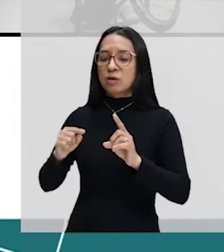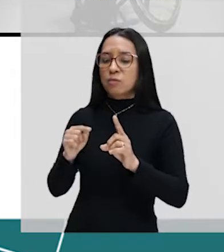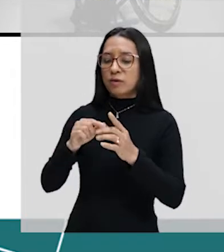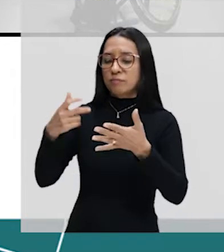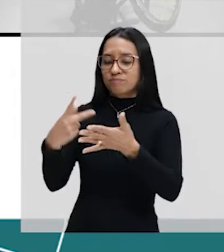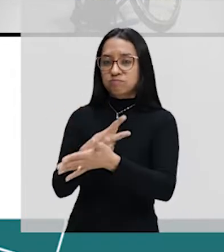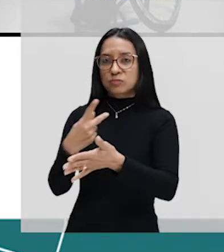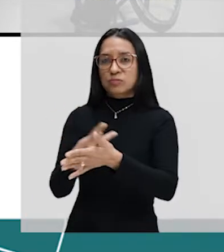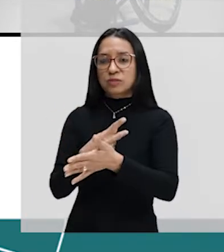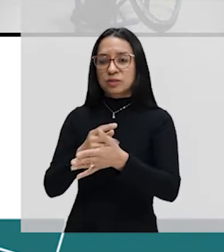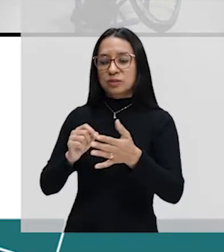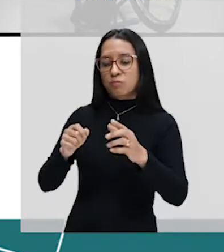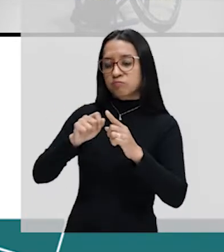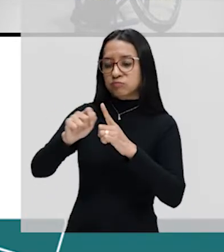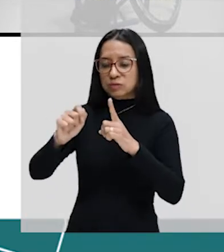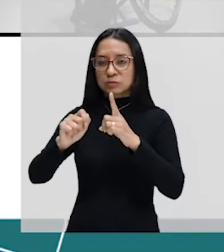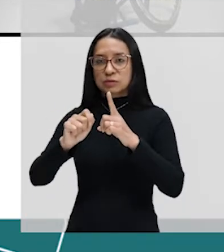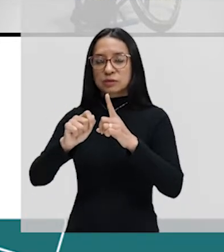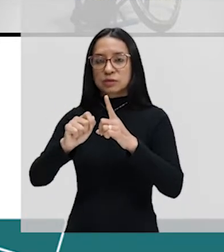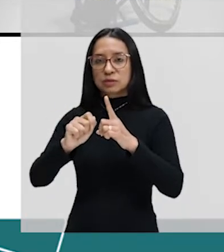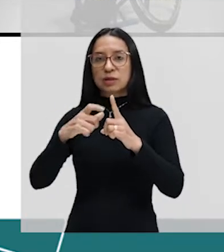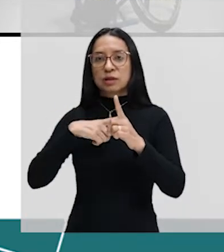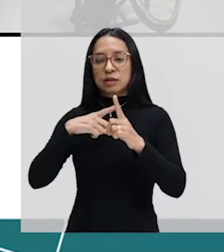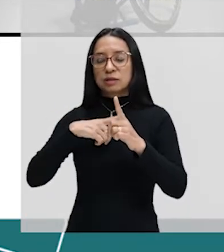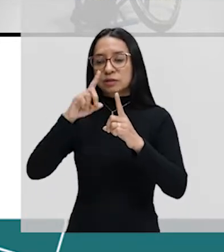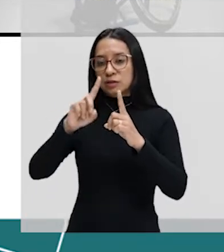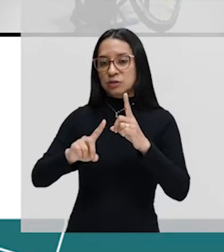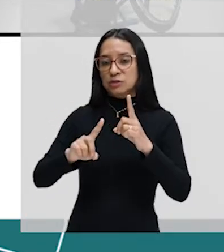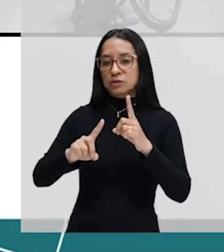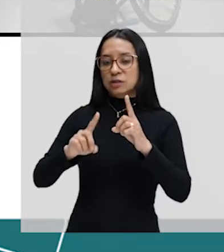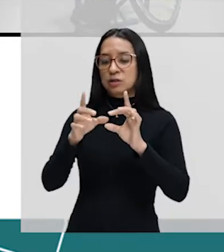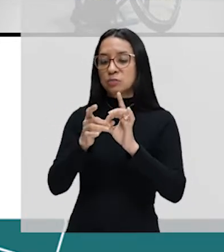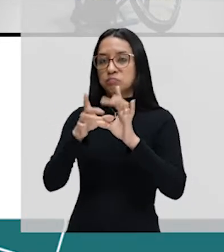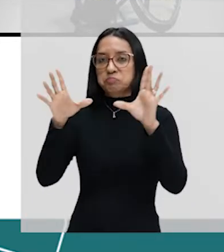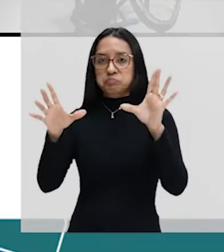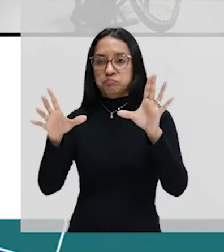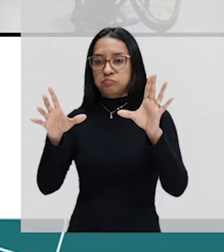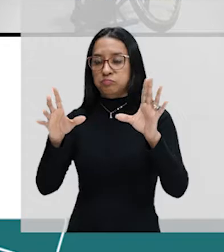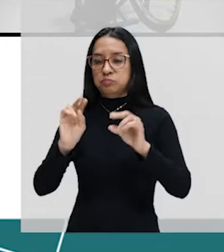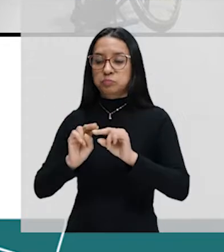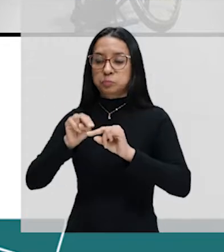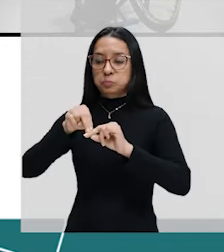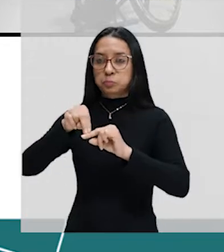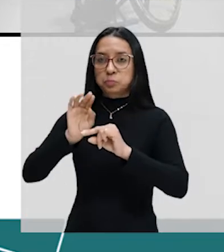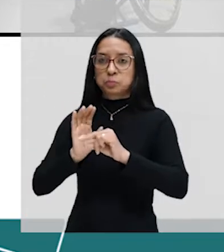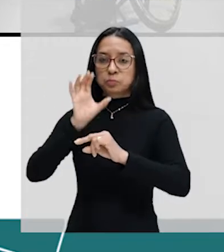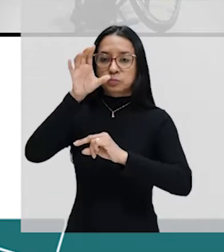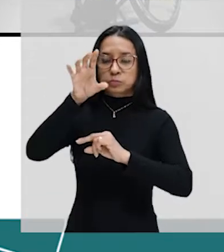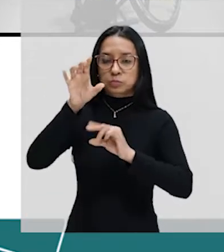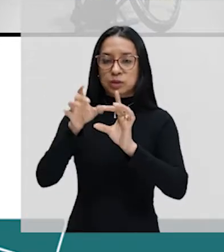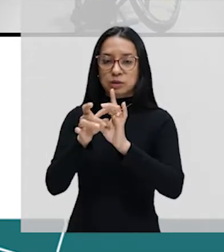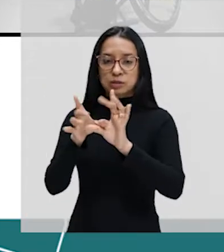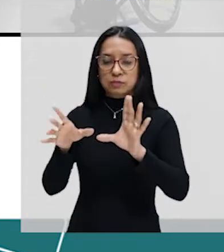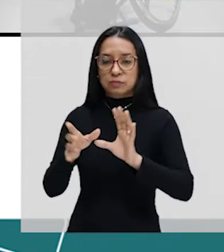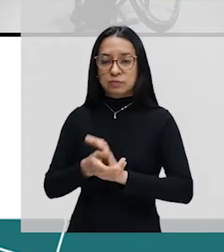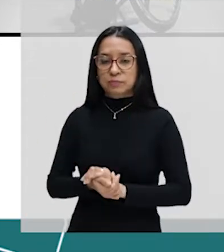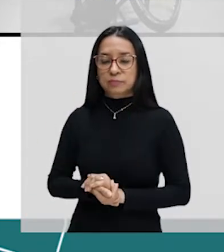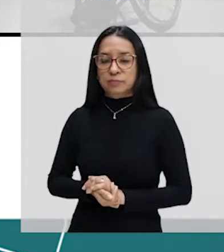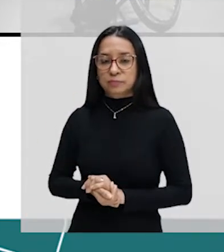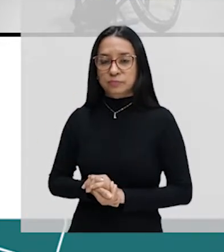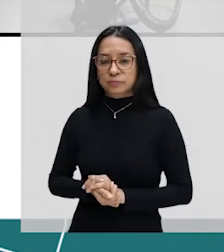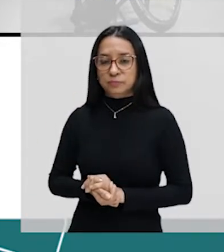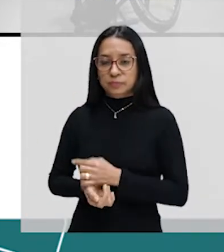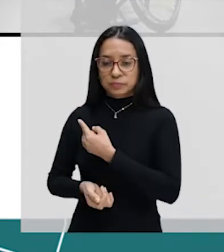uma cadeira por trás, alguma coisa, eu vou ter direito a cobranças de lance livres. Quando o número de faltas coletivas extrapolarem o limite